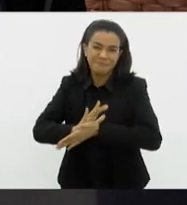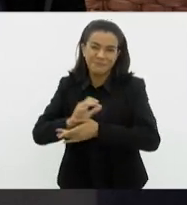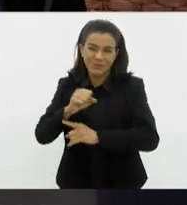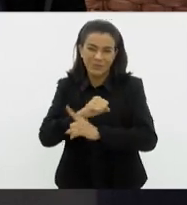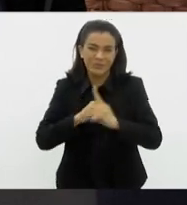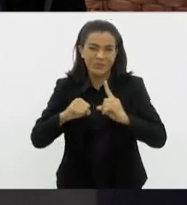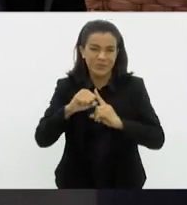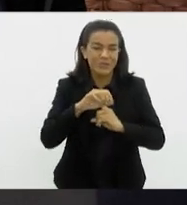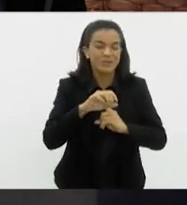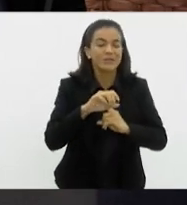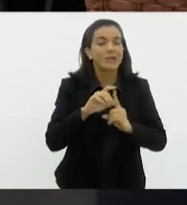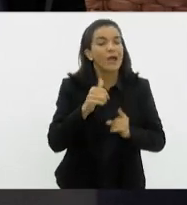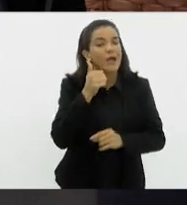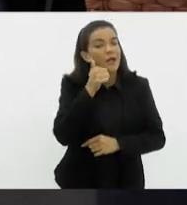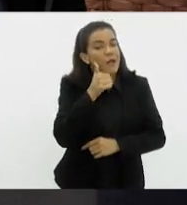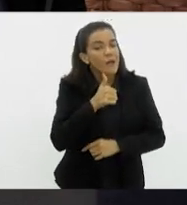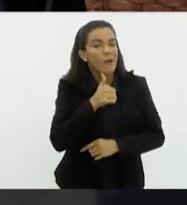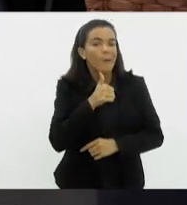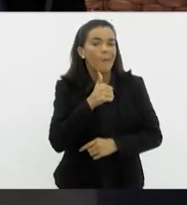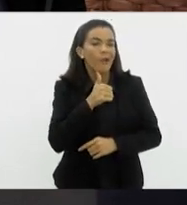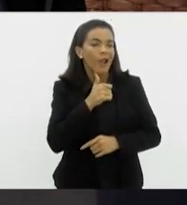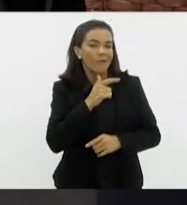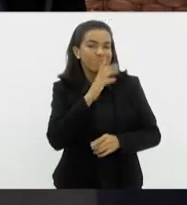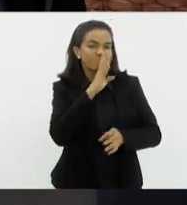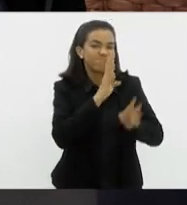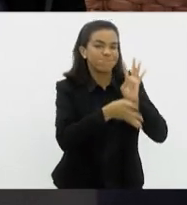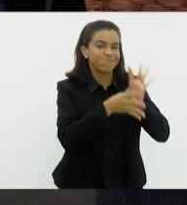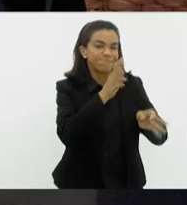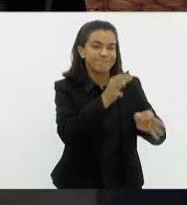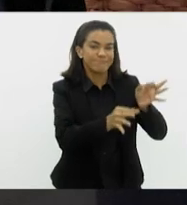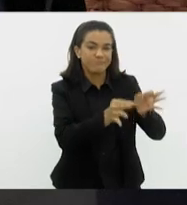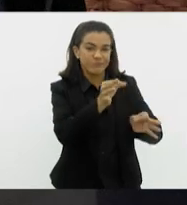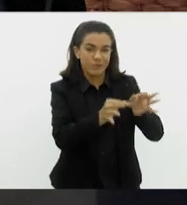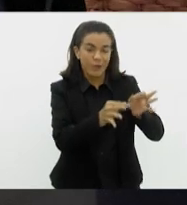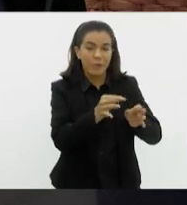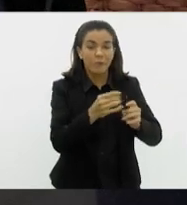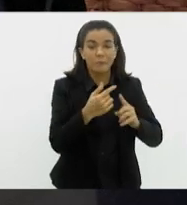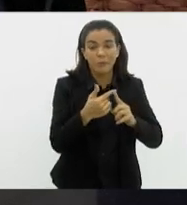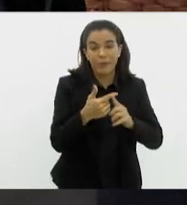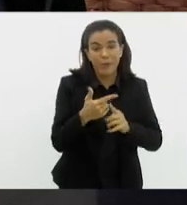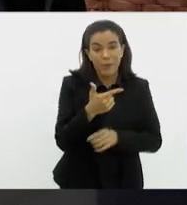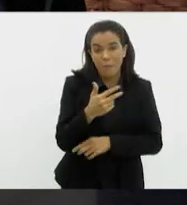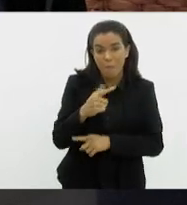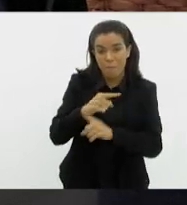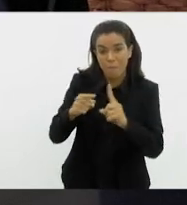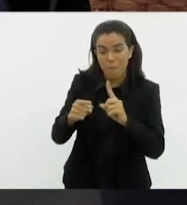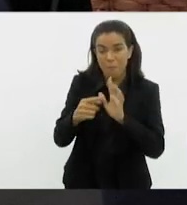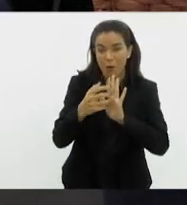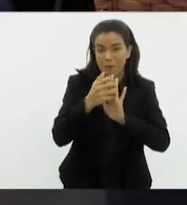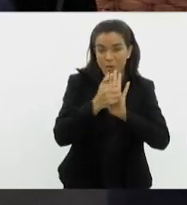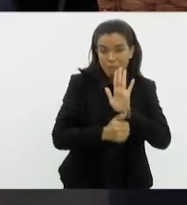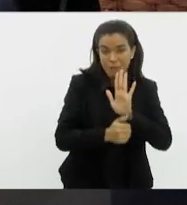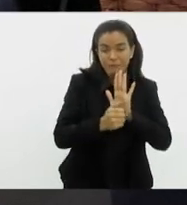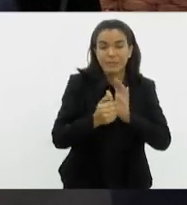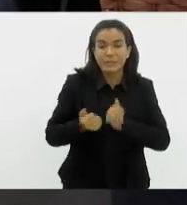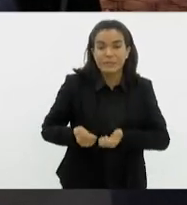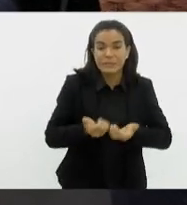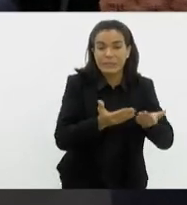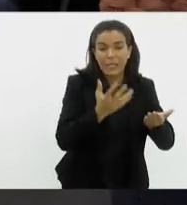isso. As mulheres são criminalizadas se abortam. Se não abortam, são estigmatizadas, se entregam para